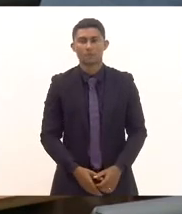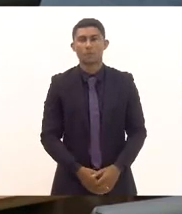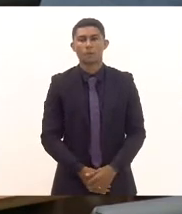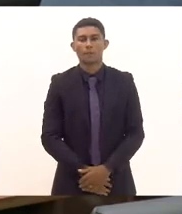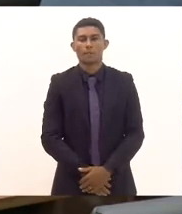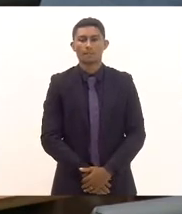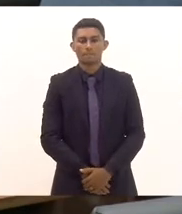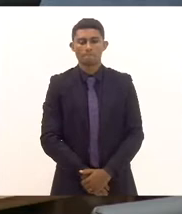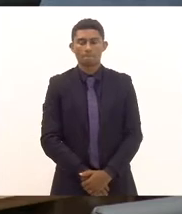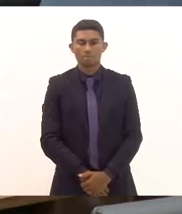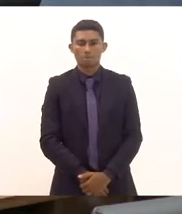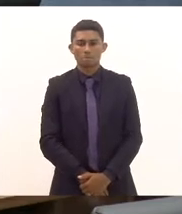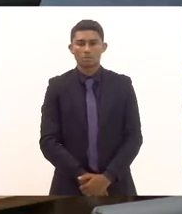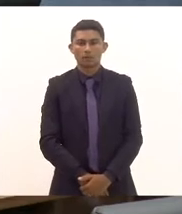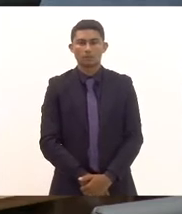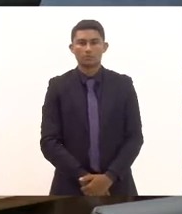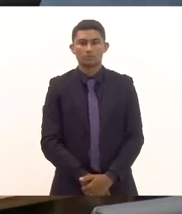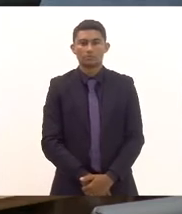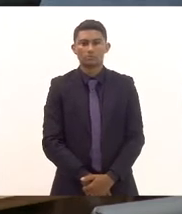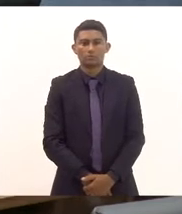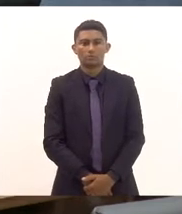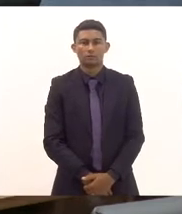o Flamengo